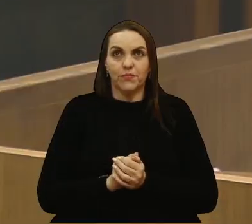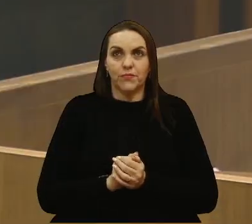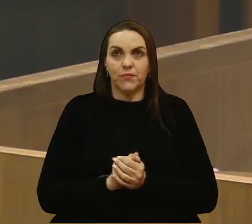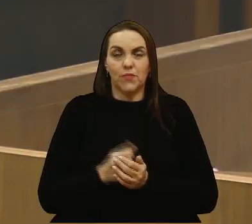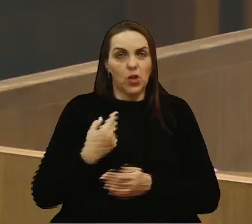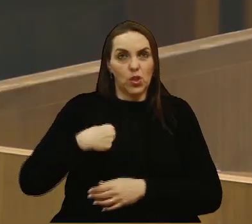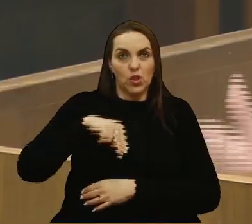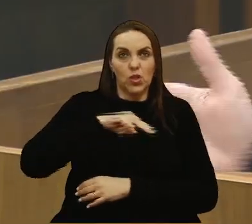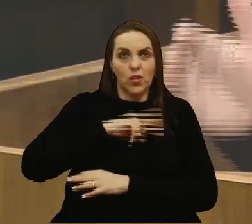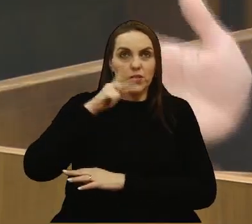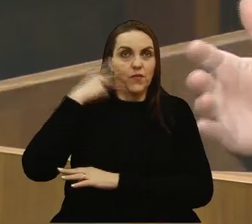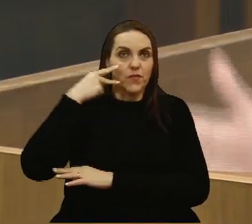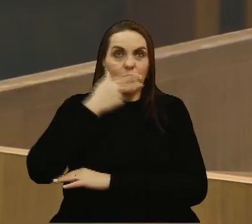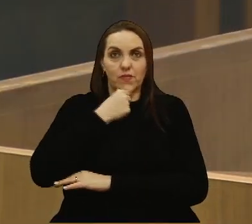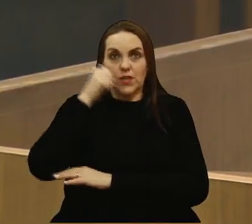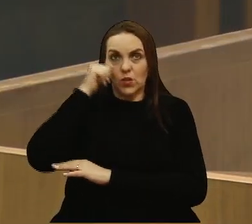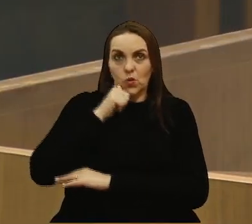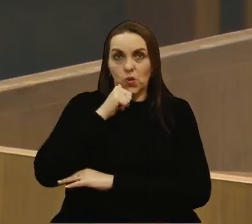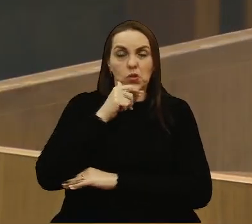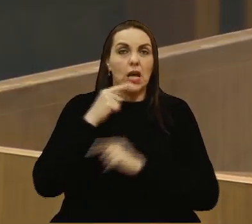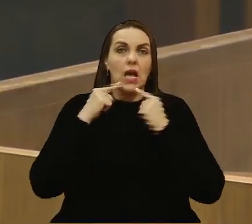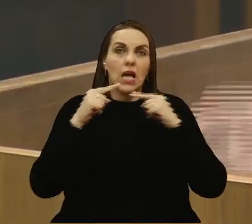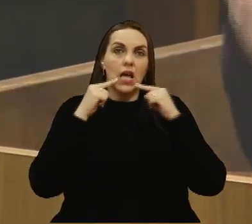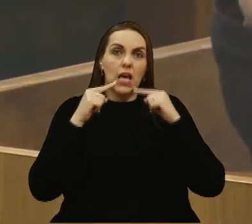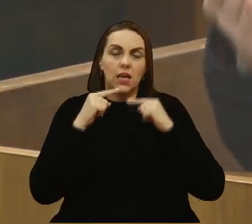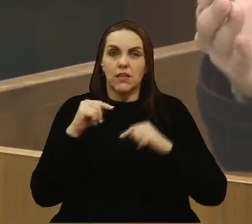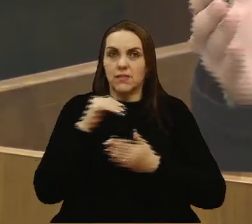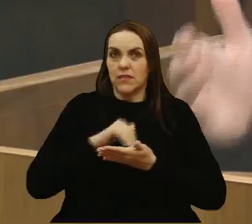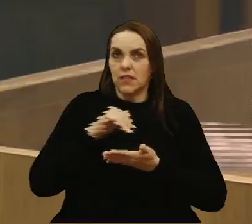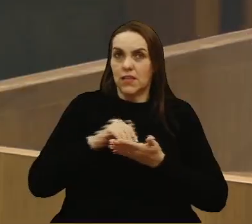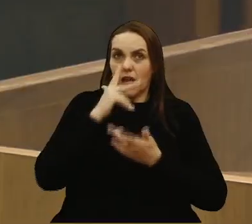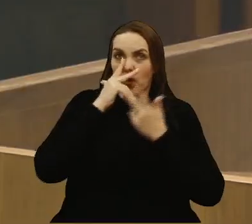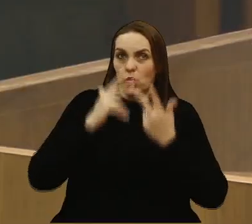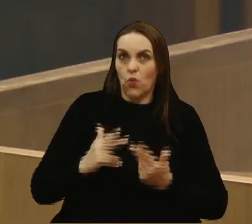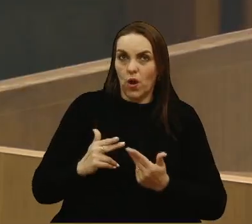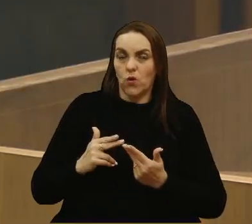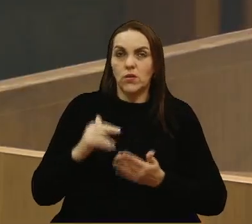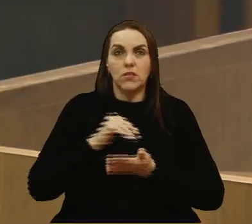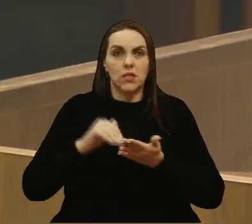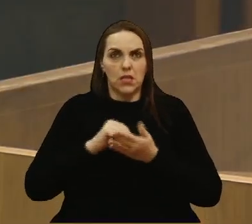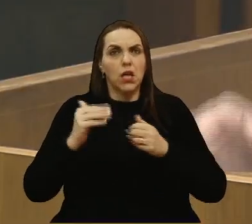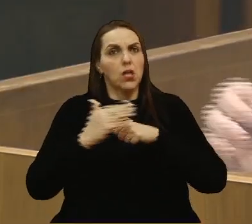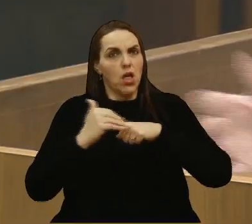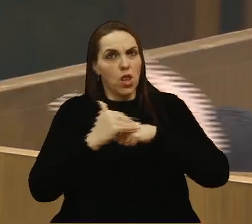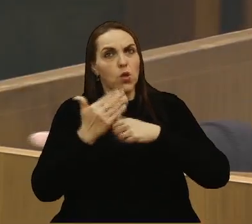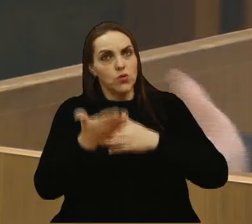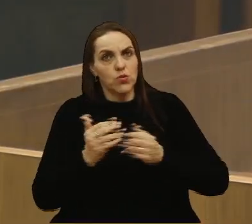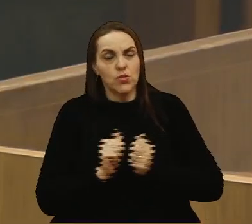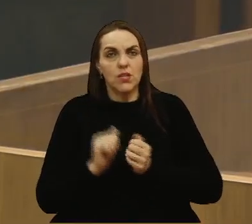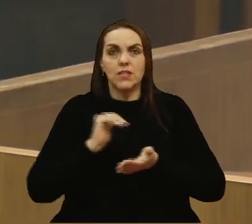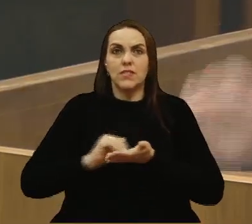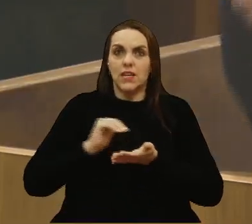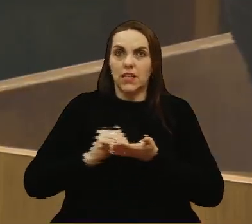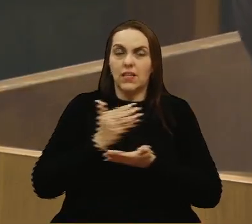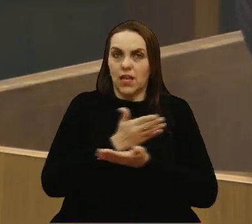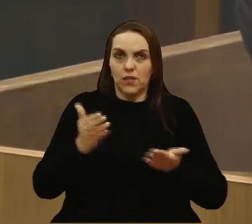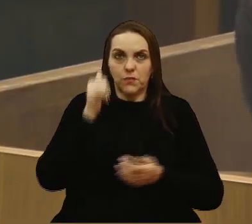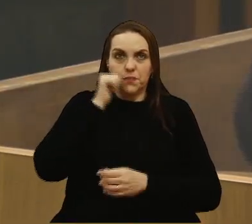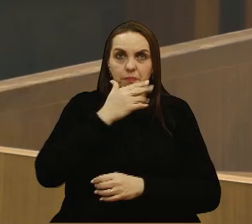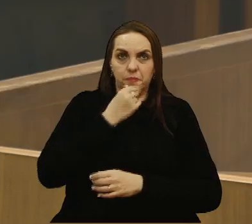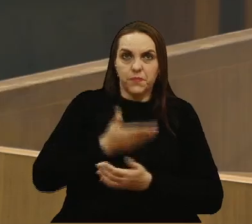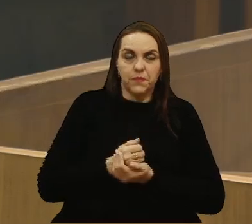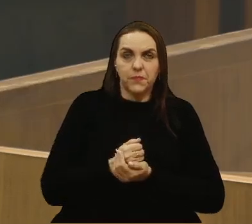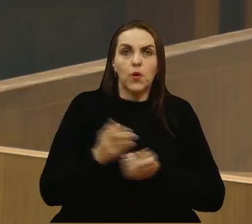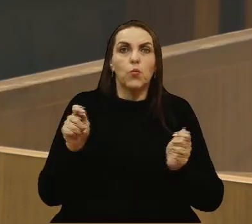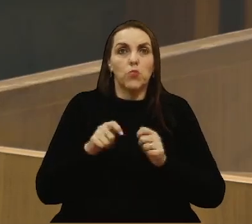nós, enquanto vereadores, não criticamos todos os secretários da mesma forma. Tem secretários que são elogiados aqui. Secretários e secretárias, eu poderia